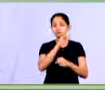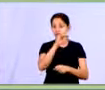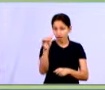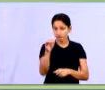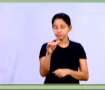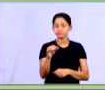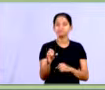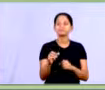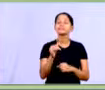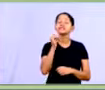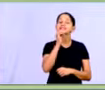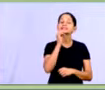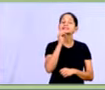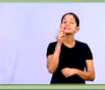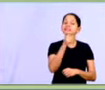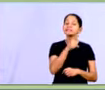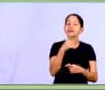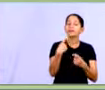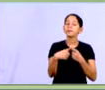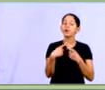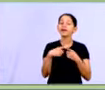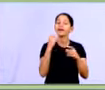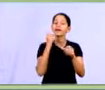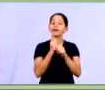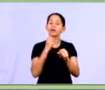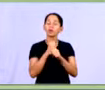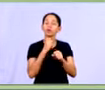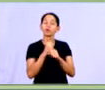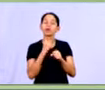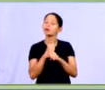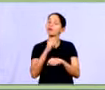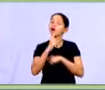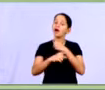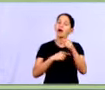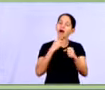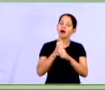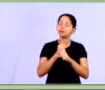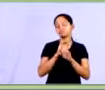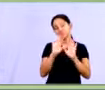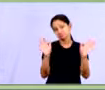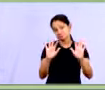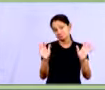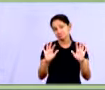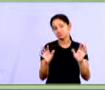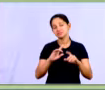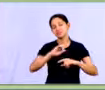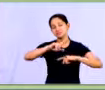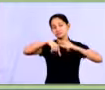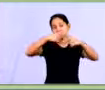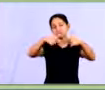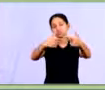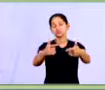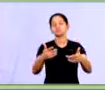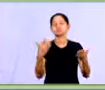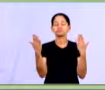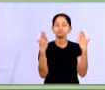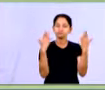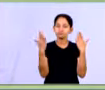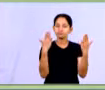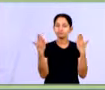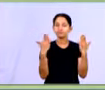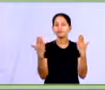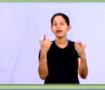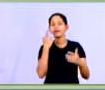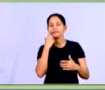Na verdade, acho que esse ano, porque está calculado em anos, né? Como se fosse o ano 1, ano 2, ano 3, né? Depois de 2,45 anos, ou pouquinho menos de 2